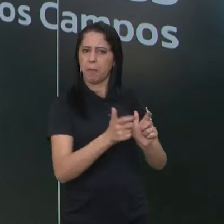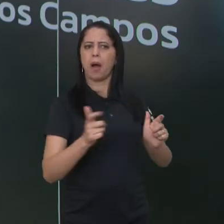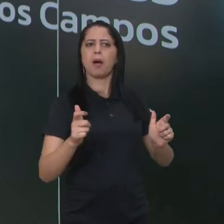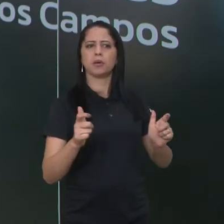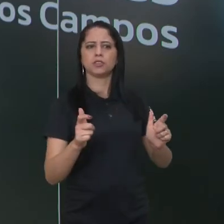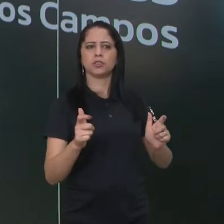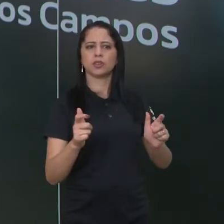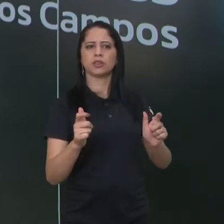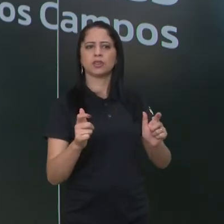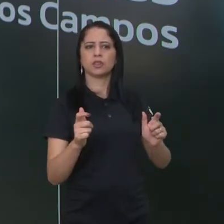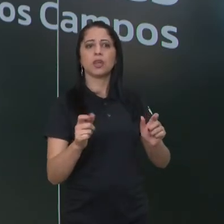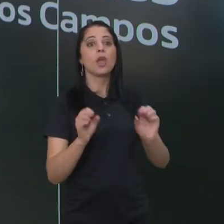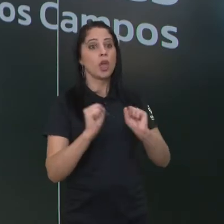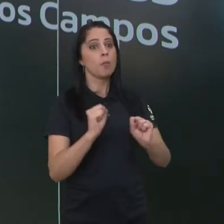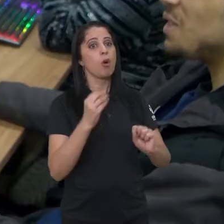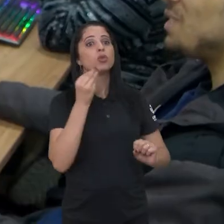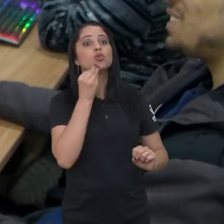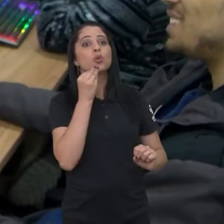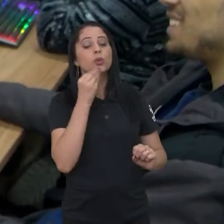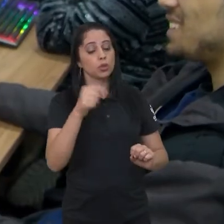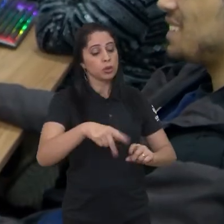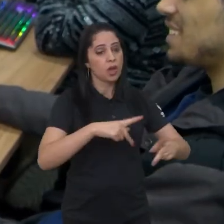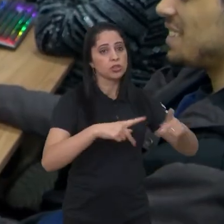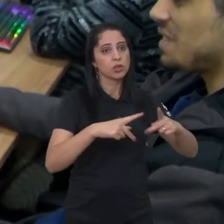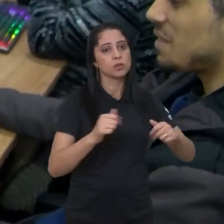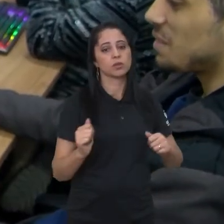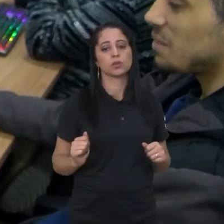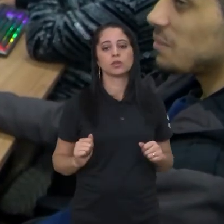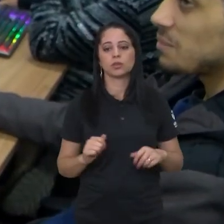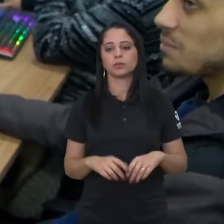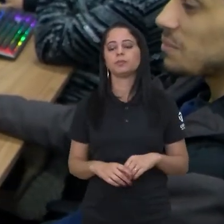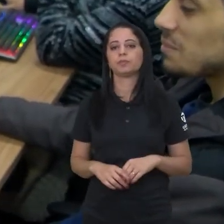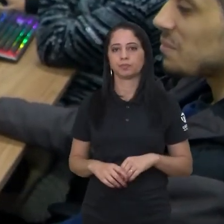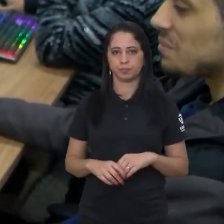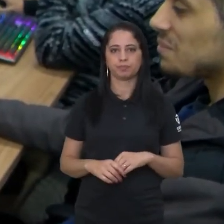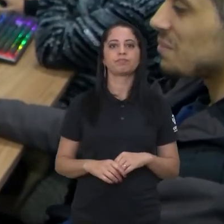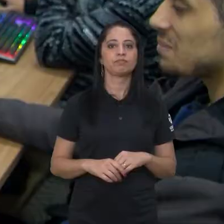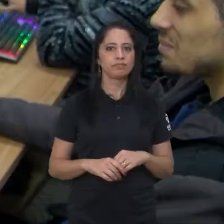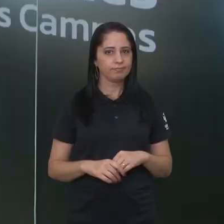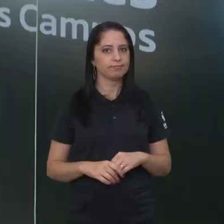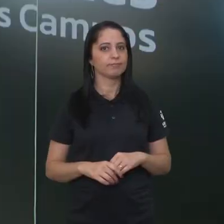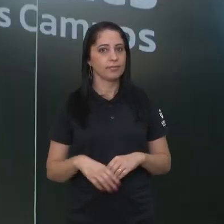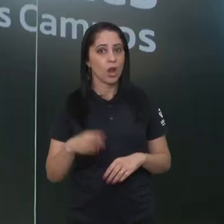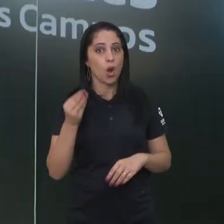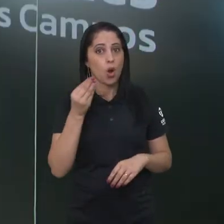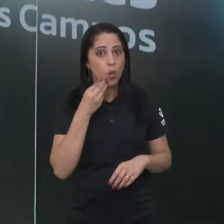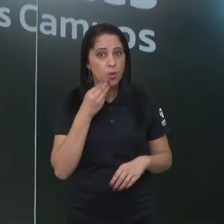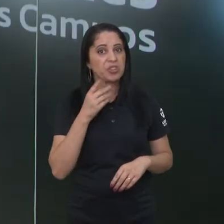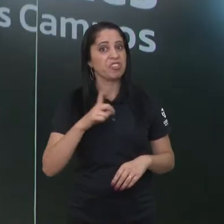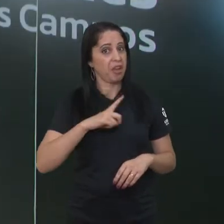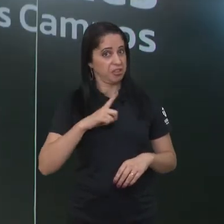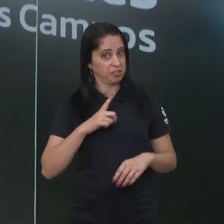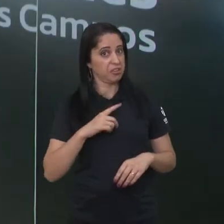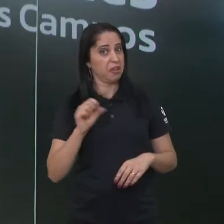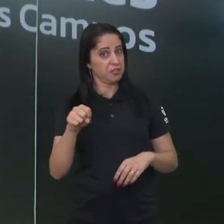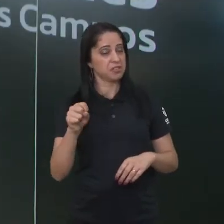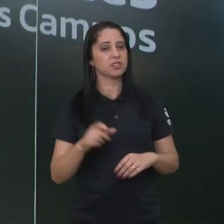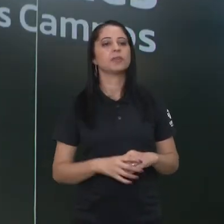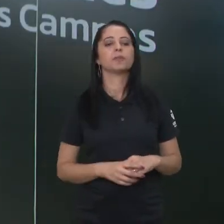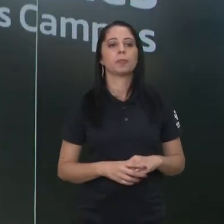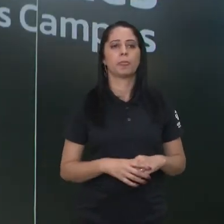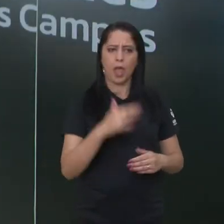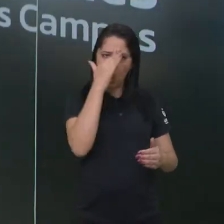pode trazer muitas oportunidades para a cidade. E ressalta que há potencial para ir além. Eu acredito que São José